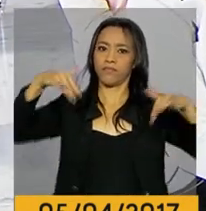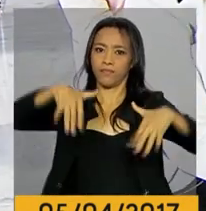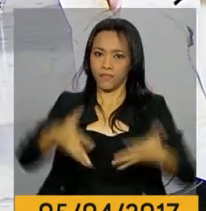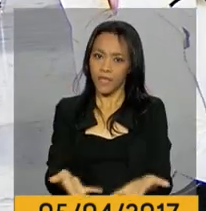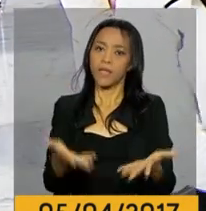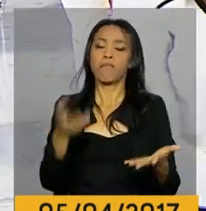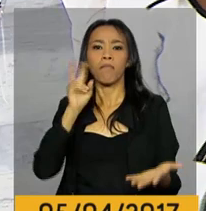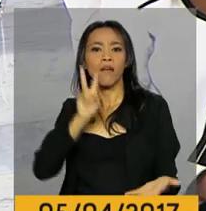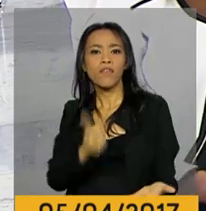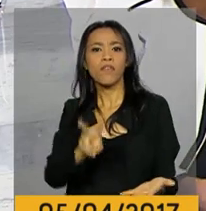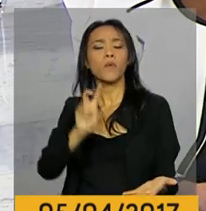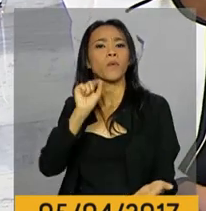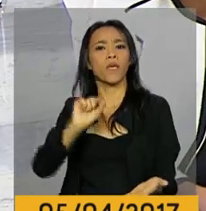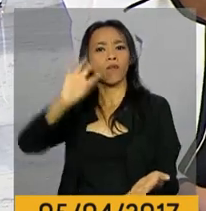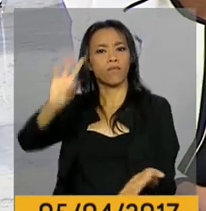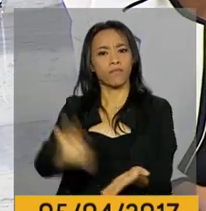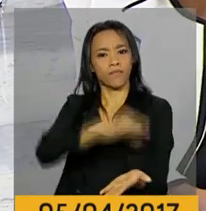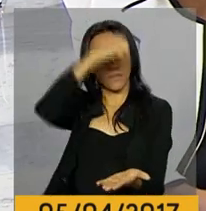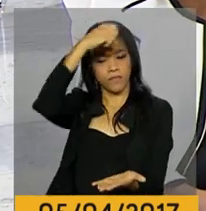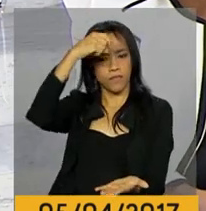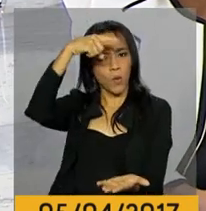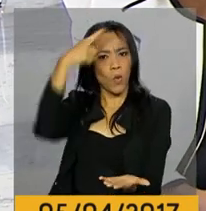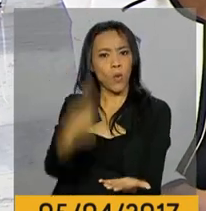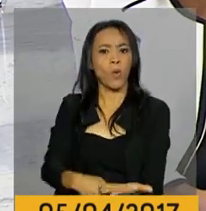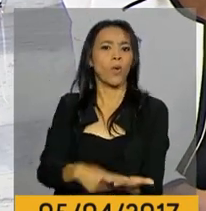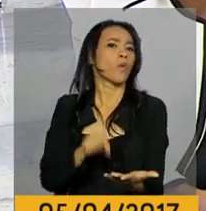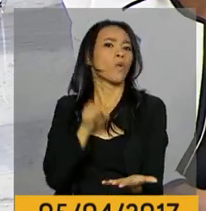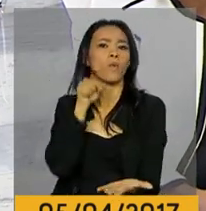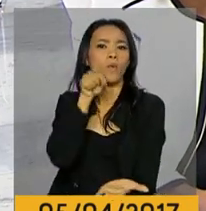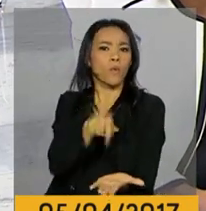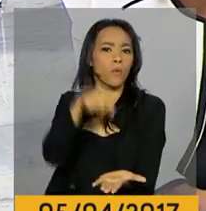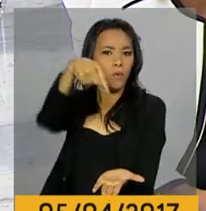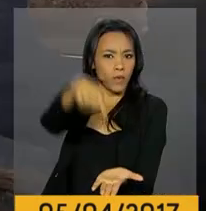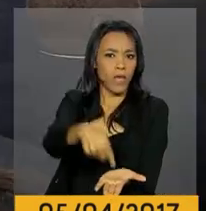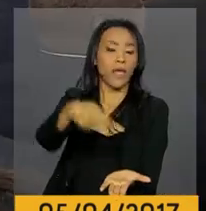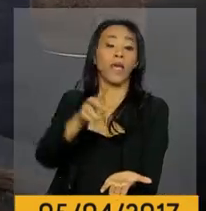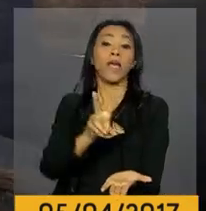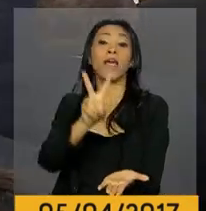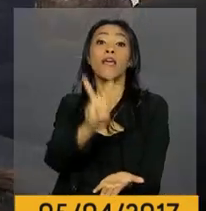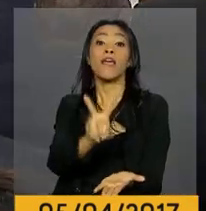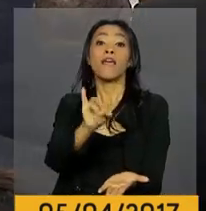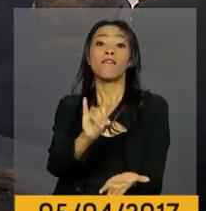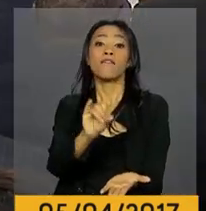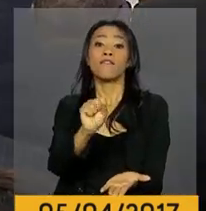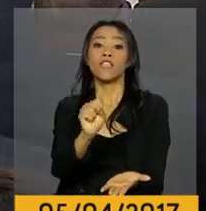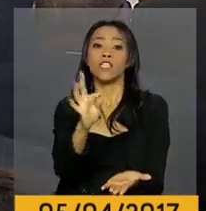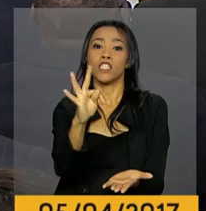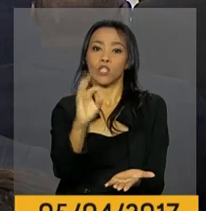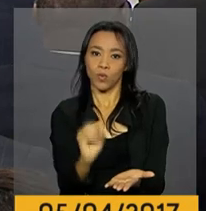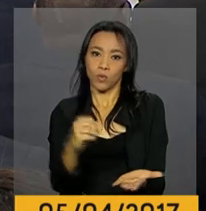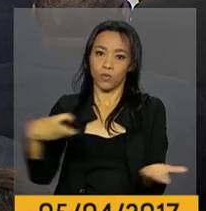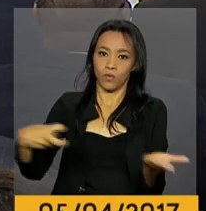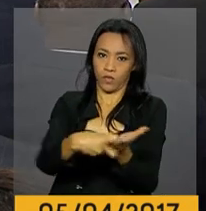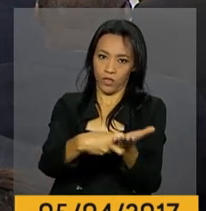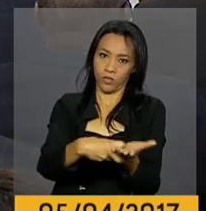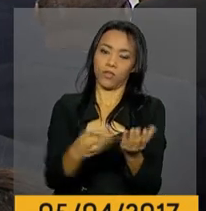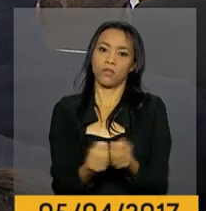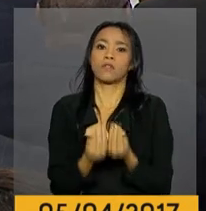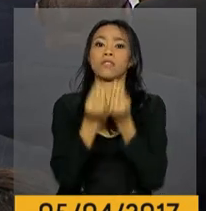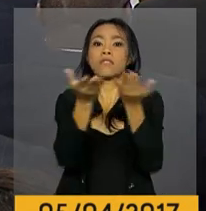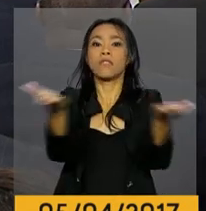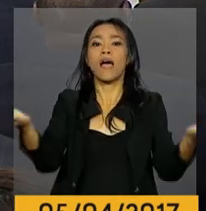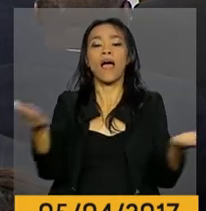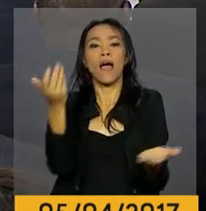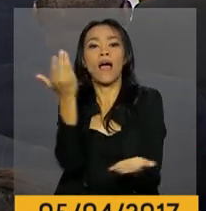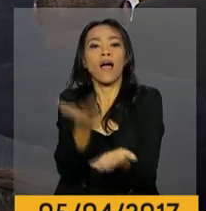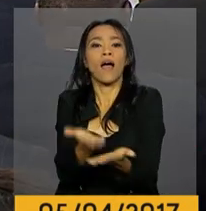a ratificação de um acordo sobre concessão de vistos a estudantes da cplp eh e Aqui nós temos